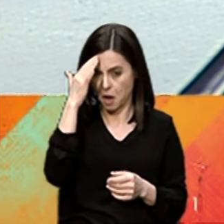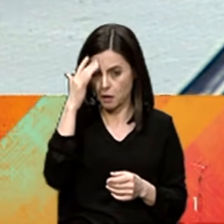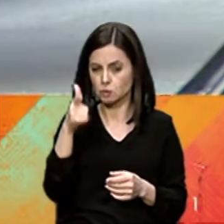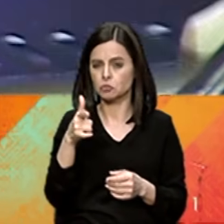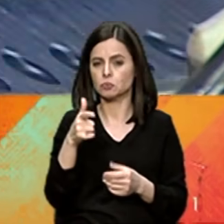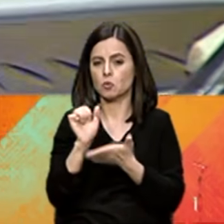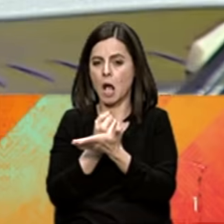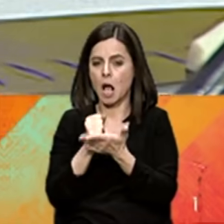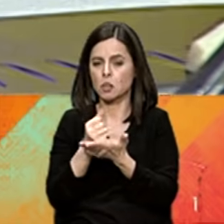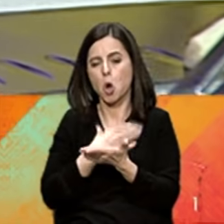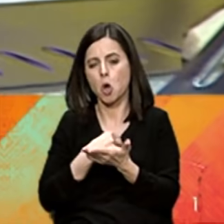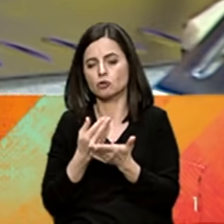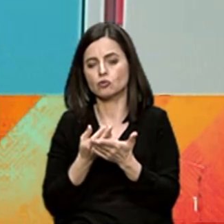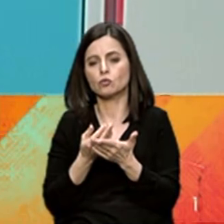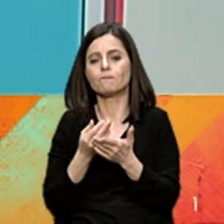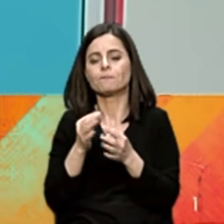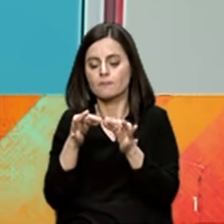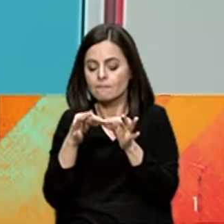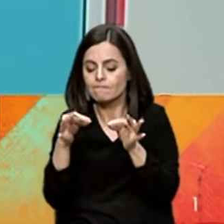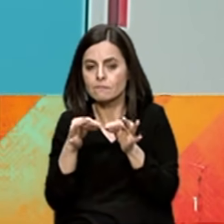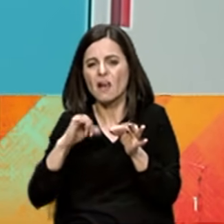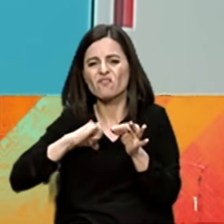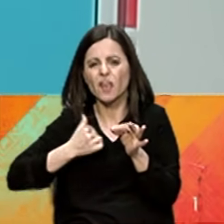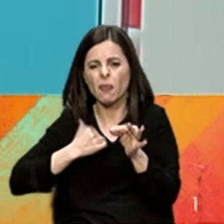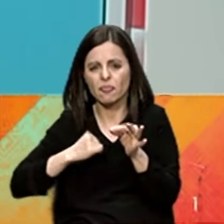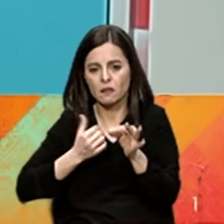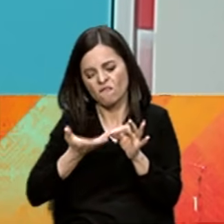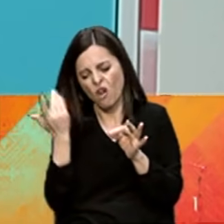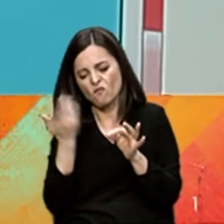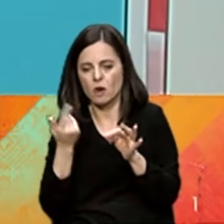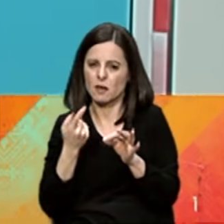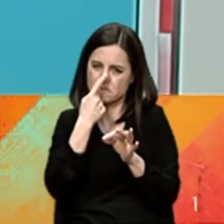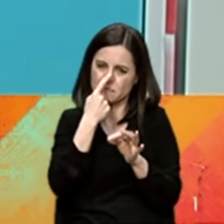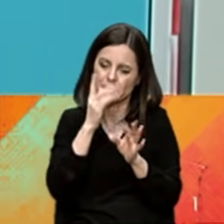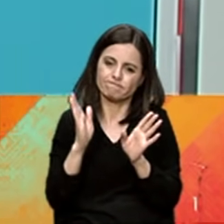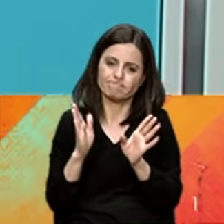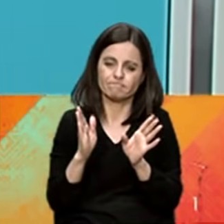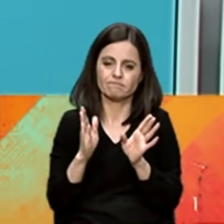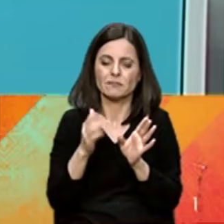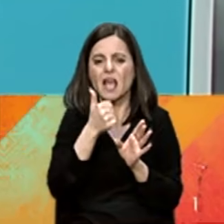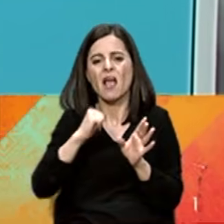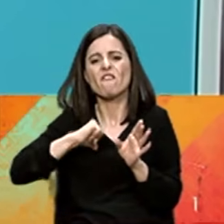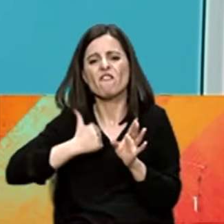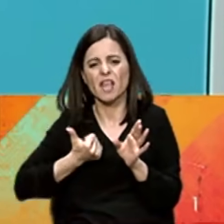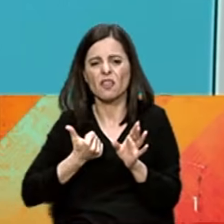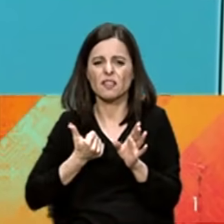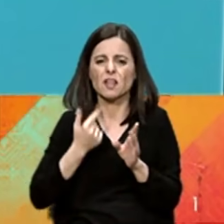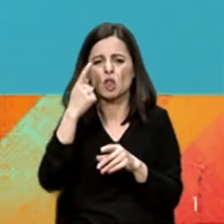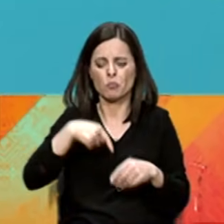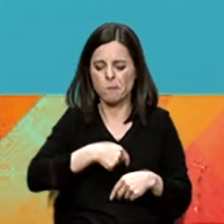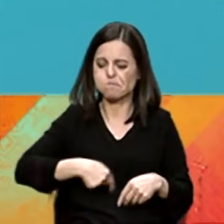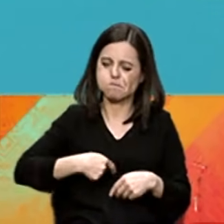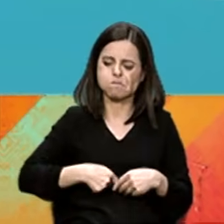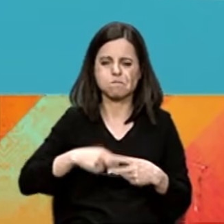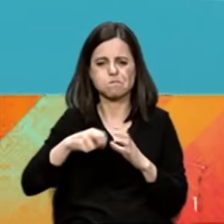verde, só nem gosto de tirar sempre os olhinhos, os rebentos do alho, quando estão assim, assim verde, com um bocadinho indigesto. E